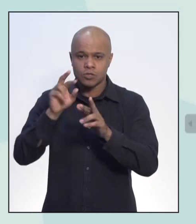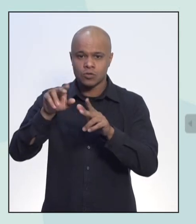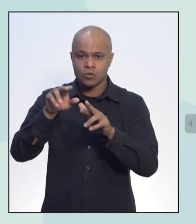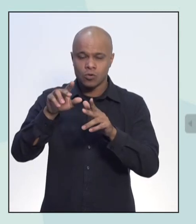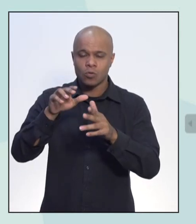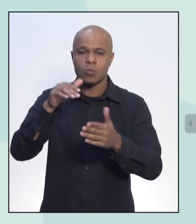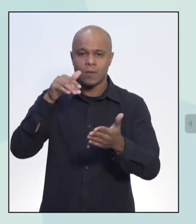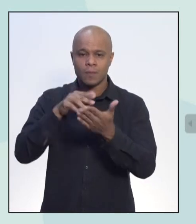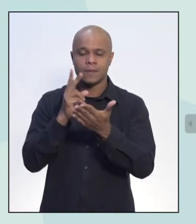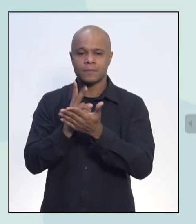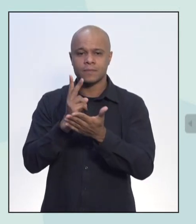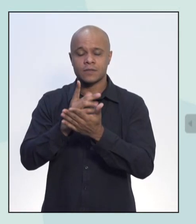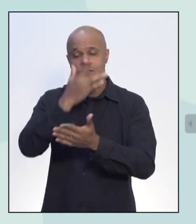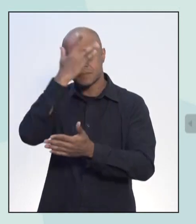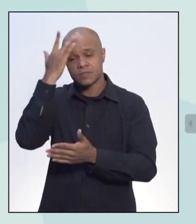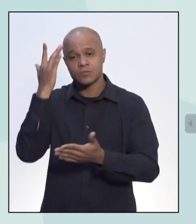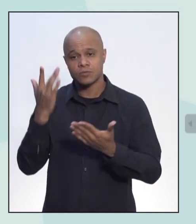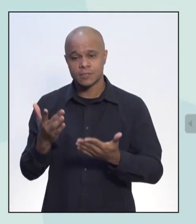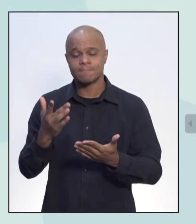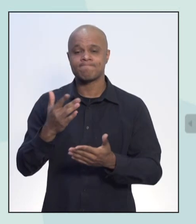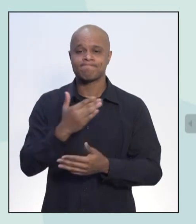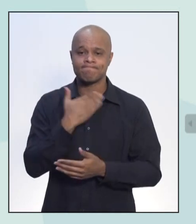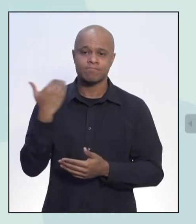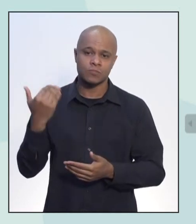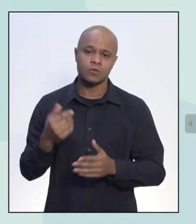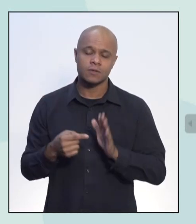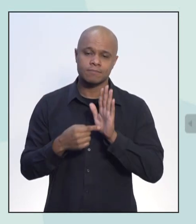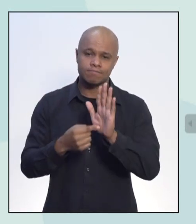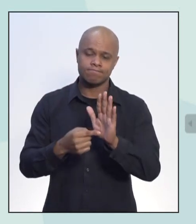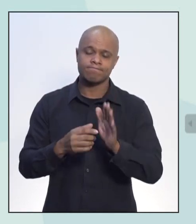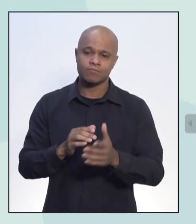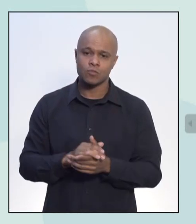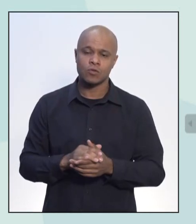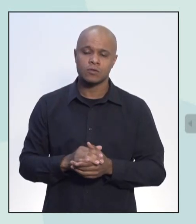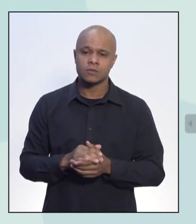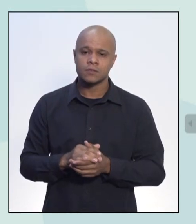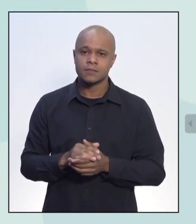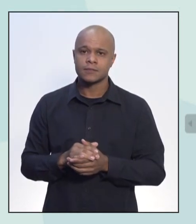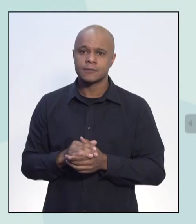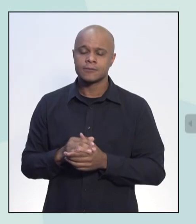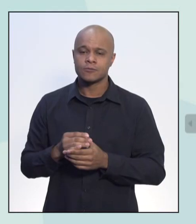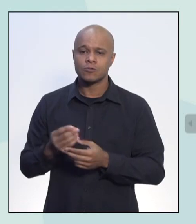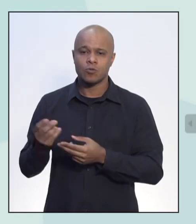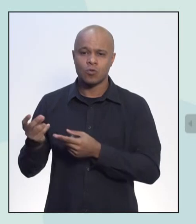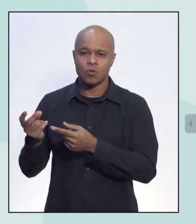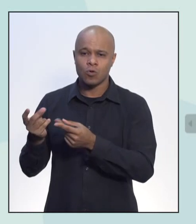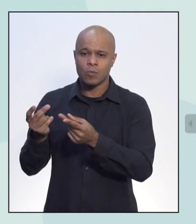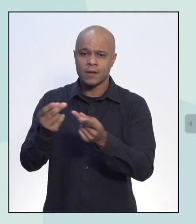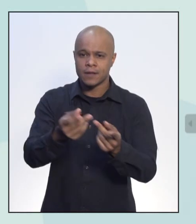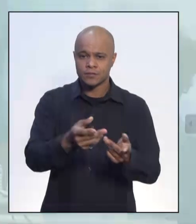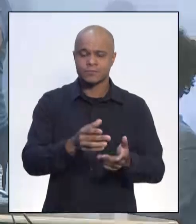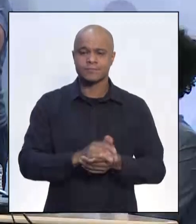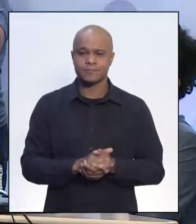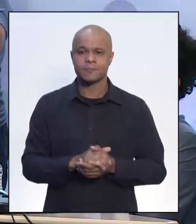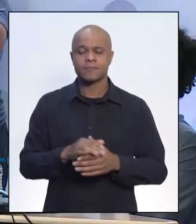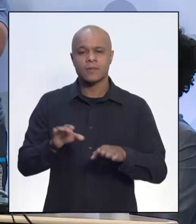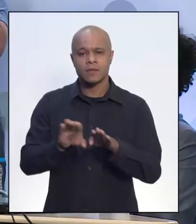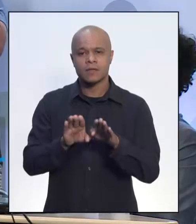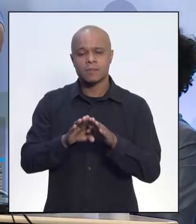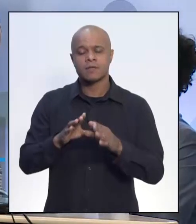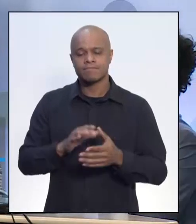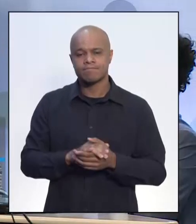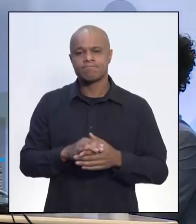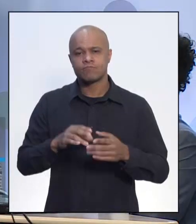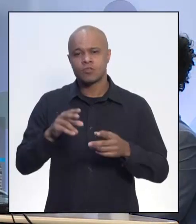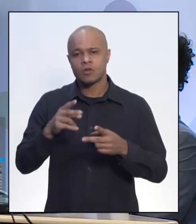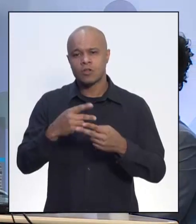para os que, infelizmente, acabaram morrendo nesse atentado, aí, né, junto com o Museu Nacional, que é